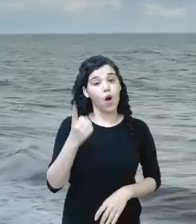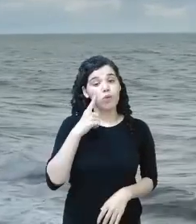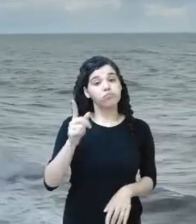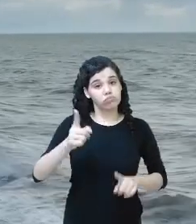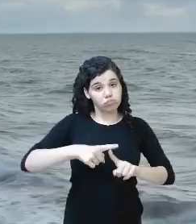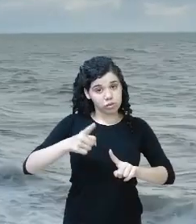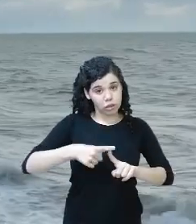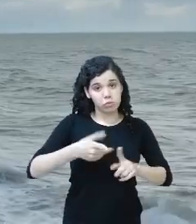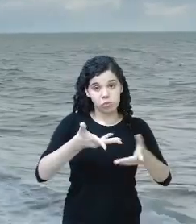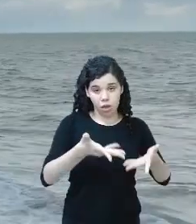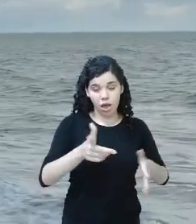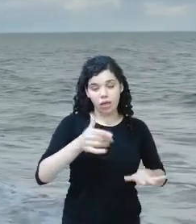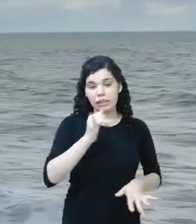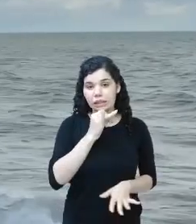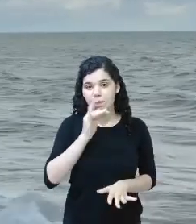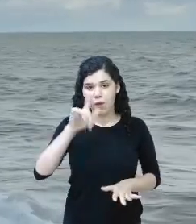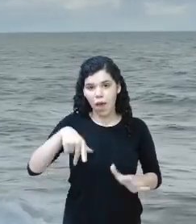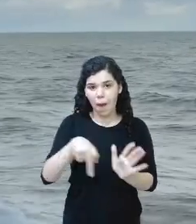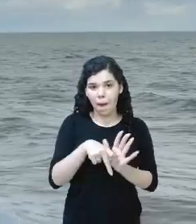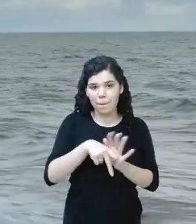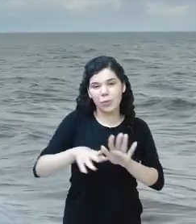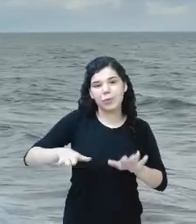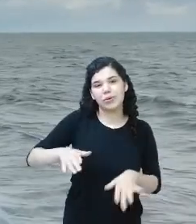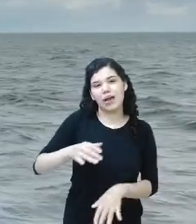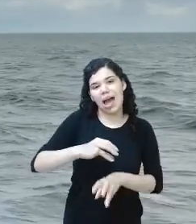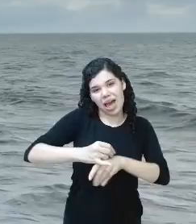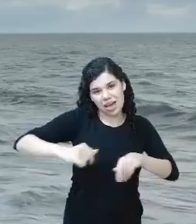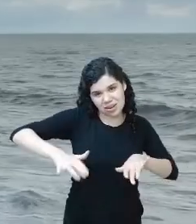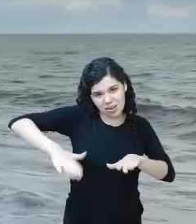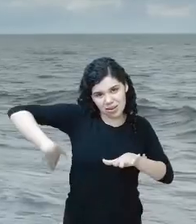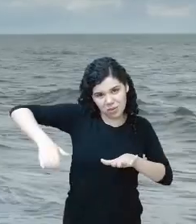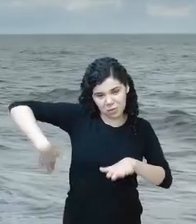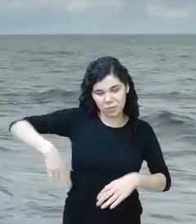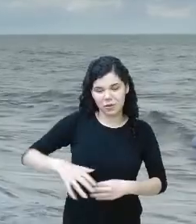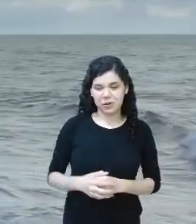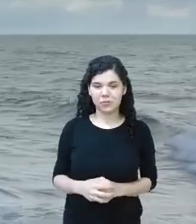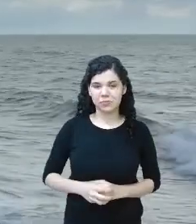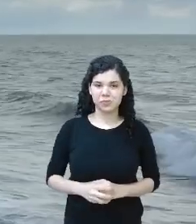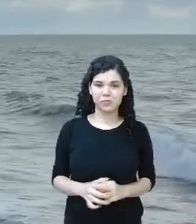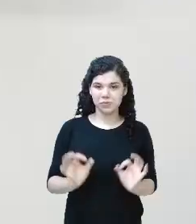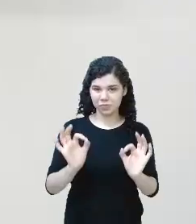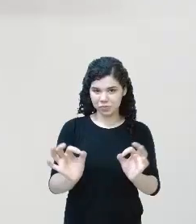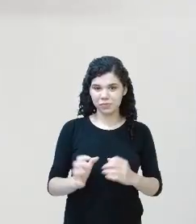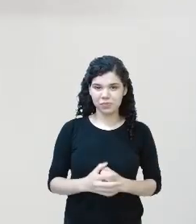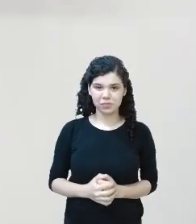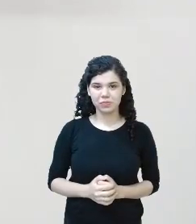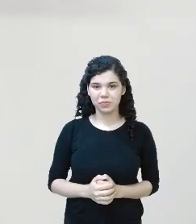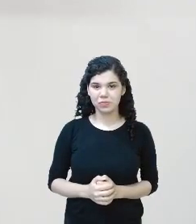arenoso é a faixa de areia que a gente vê quando vai à praia, certo?